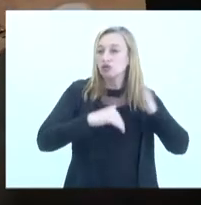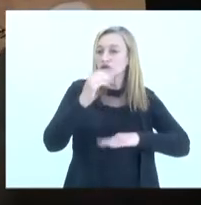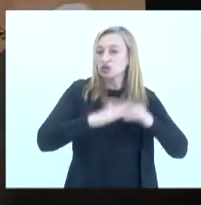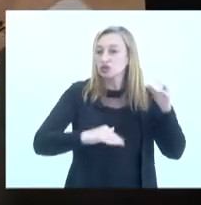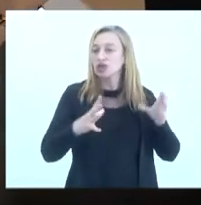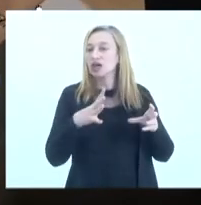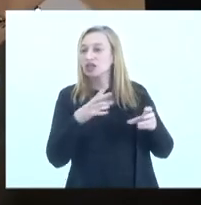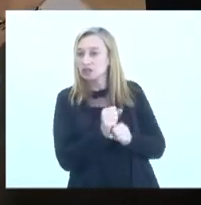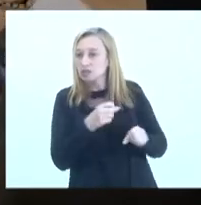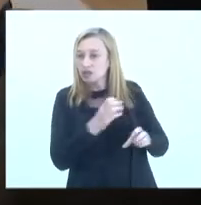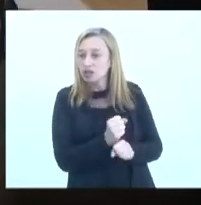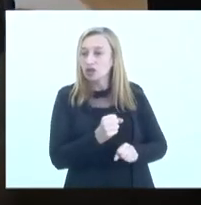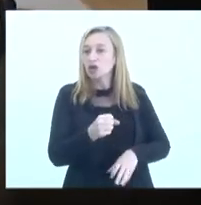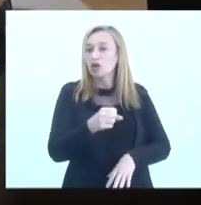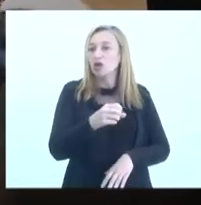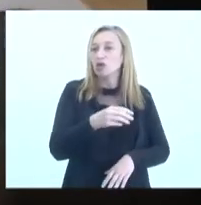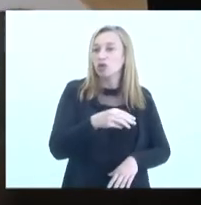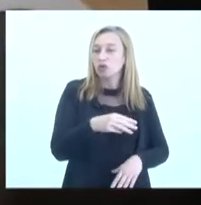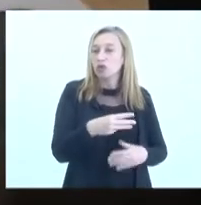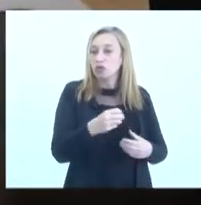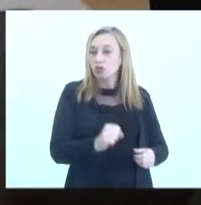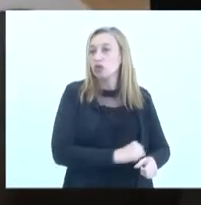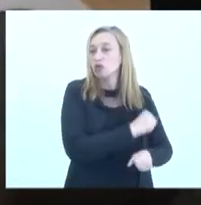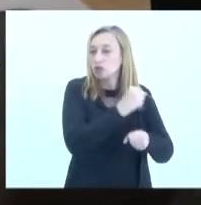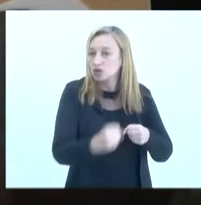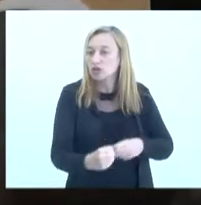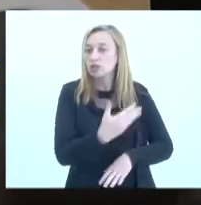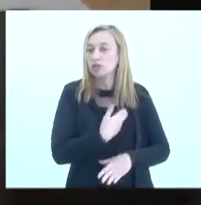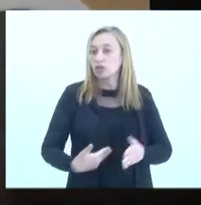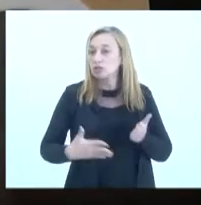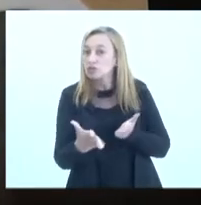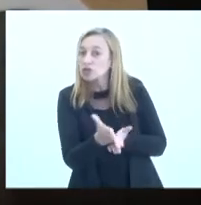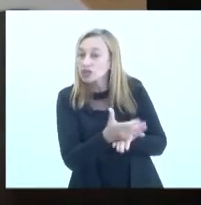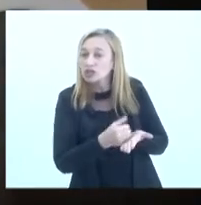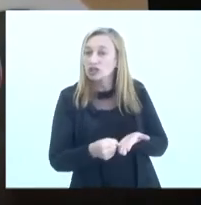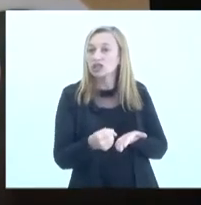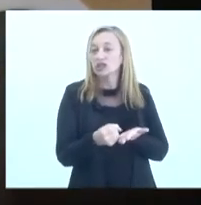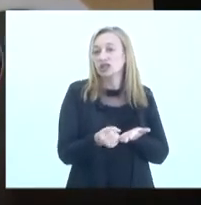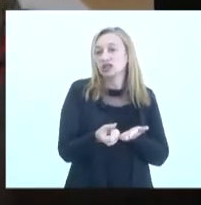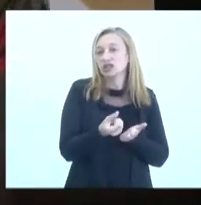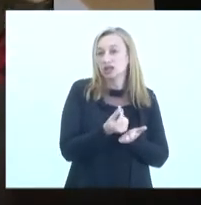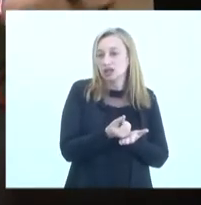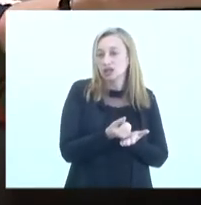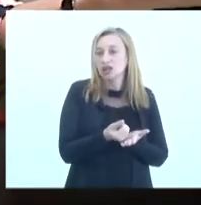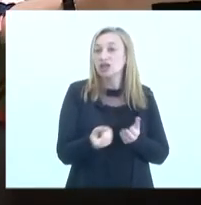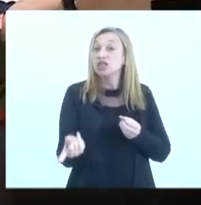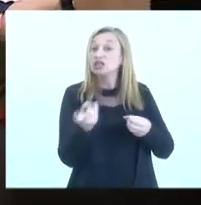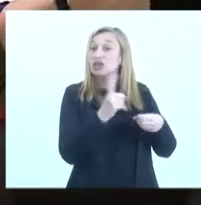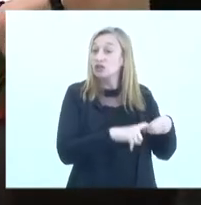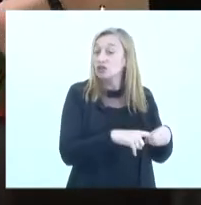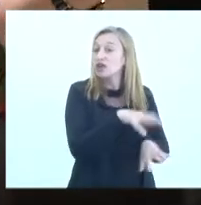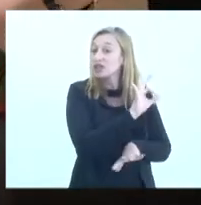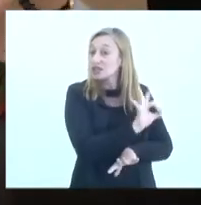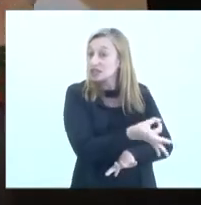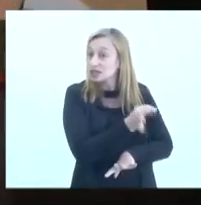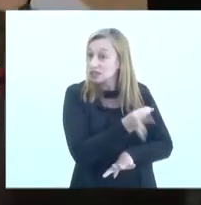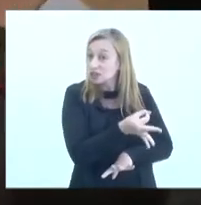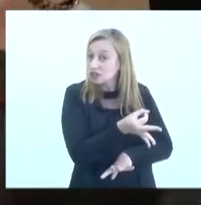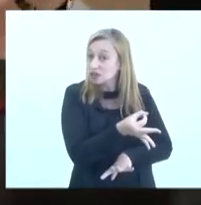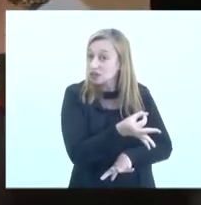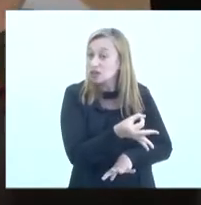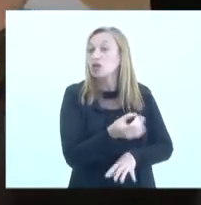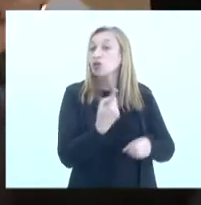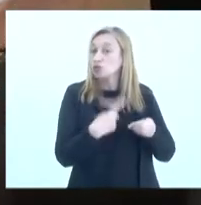poder público visando garantir essa arrecadação, legalmente falando, e devolver isso, logicamente, para